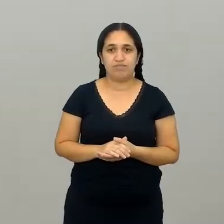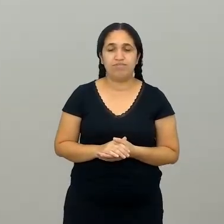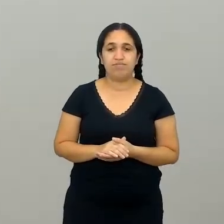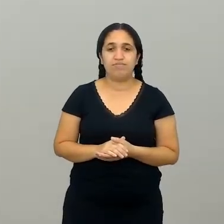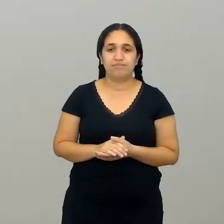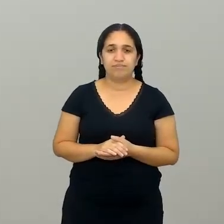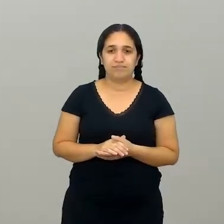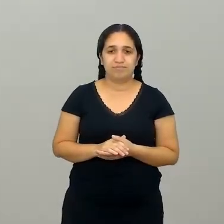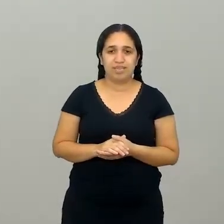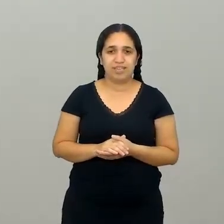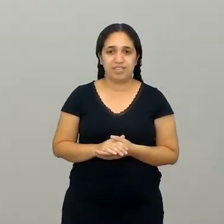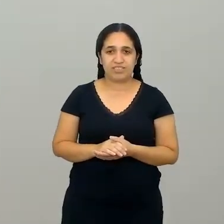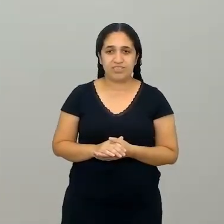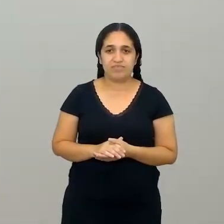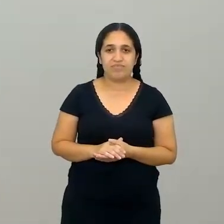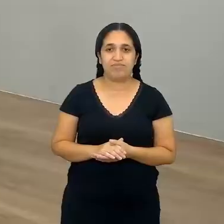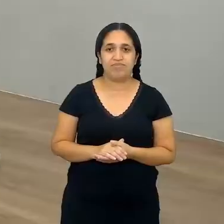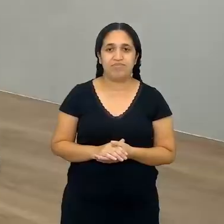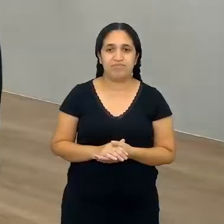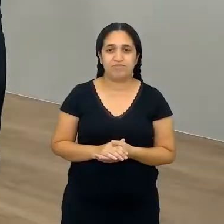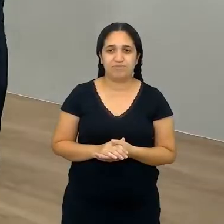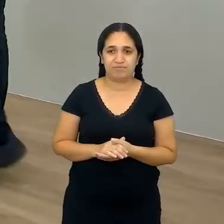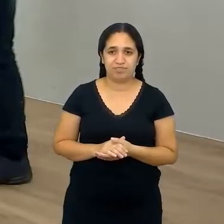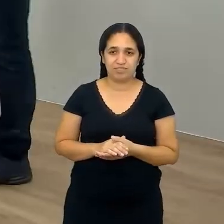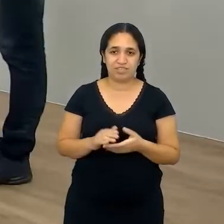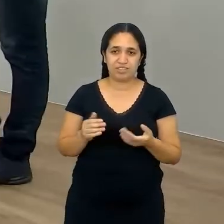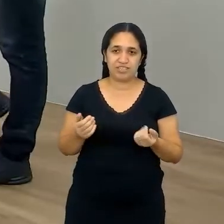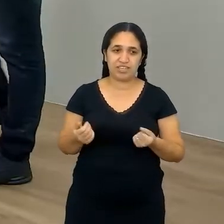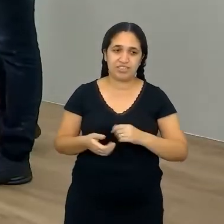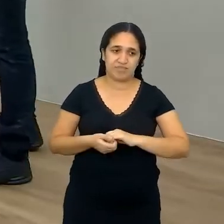Agora eu vou dar uma outra provocada. Ixi, Maria, eu tô